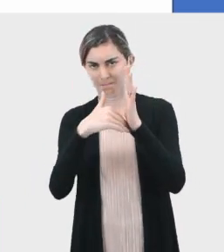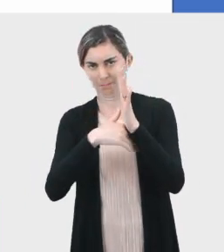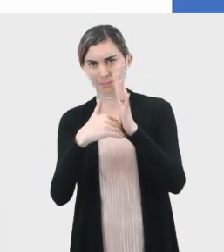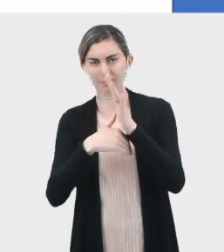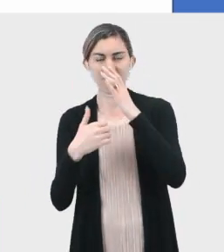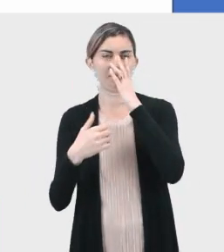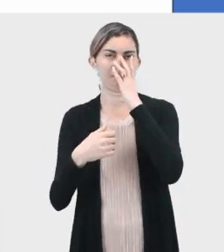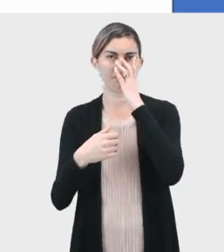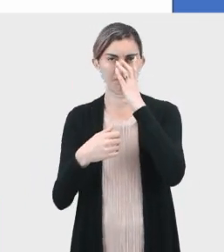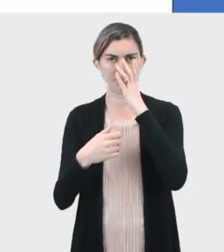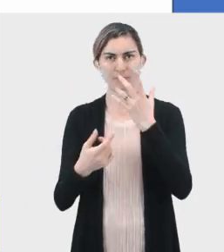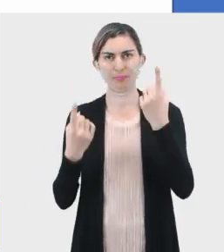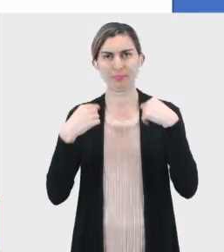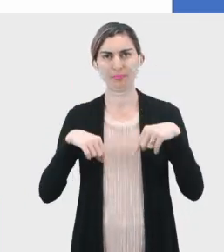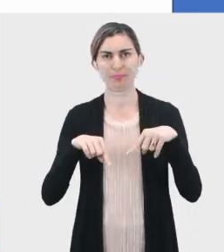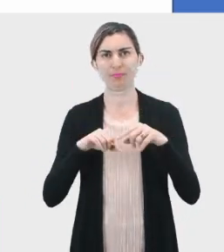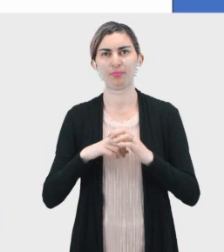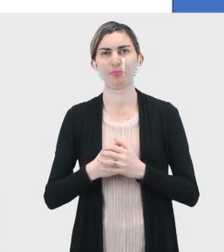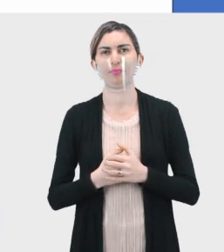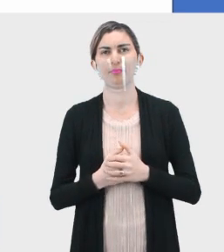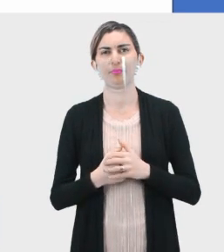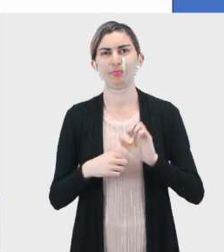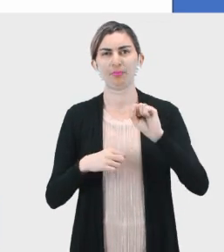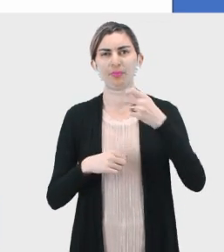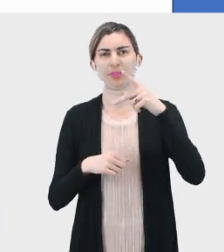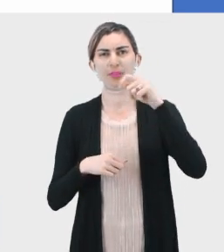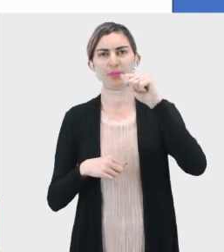segredos. Span,